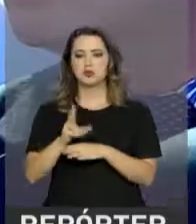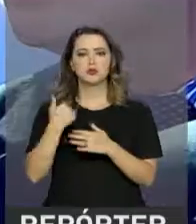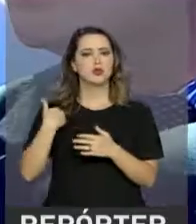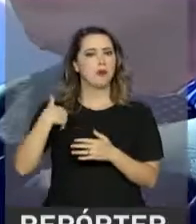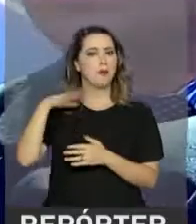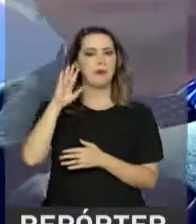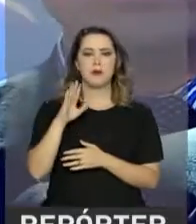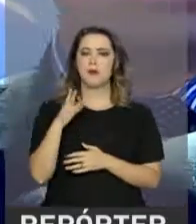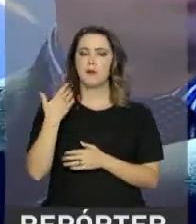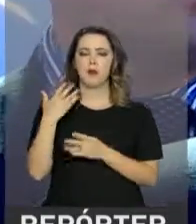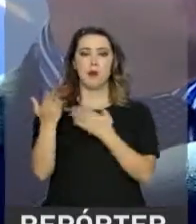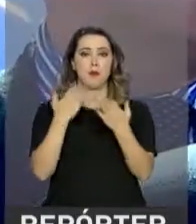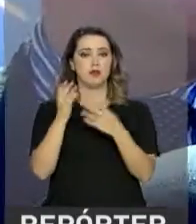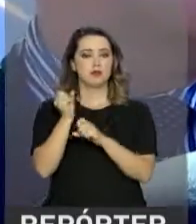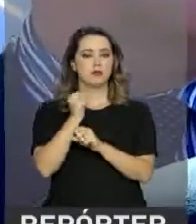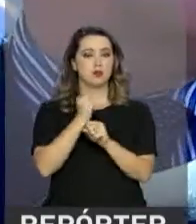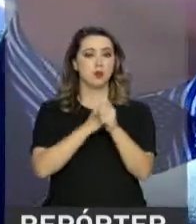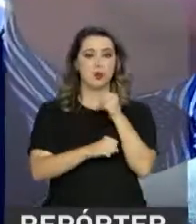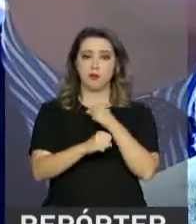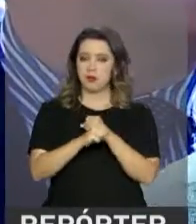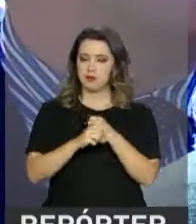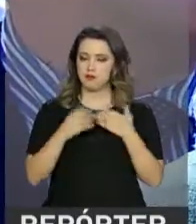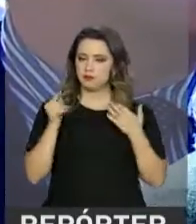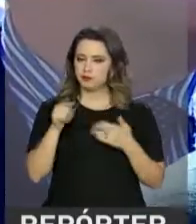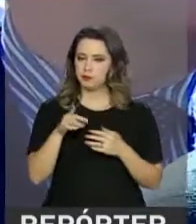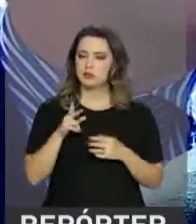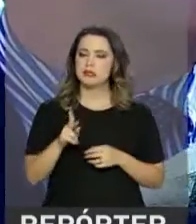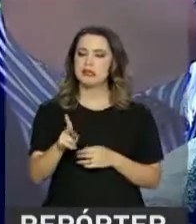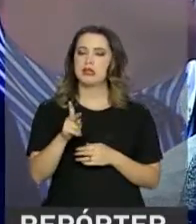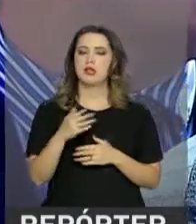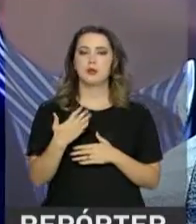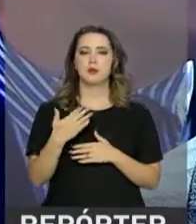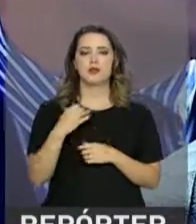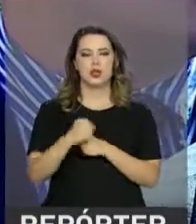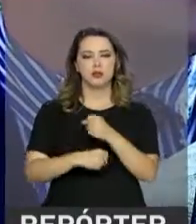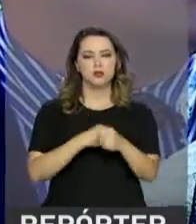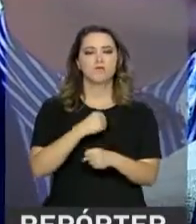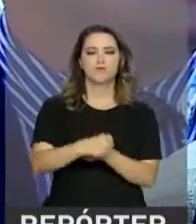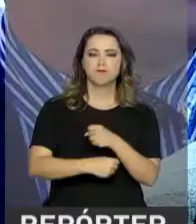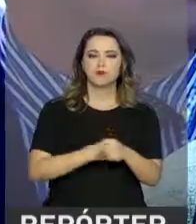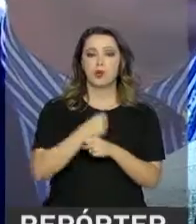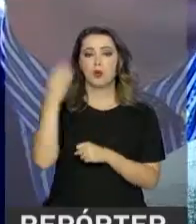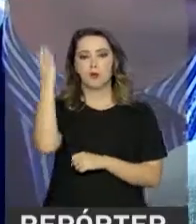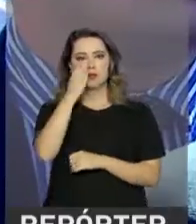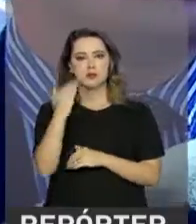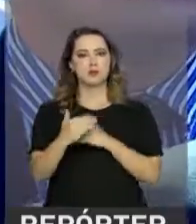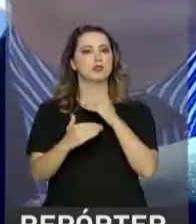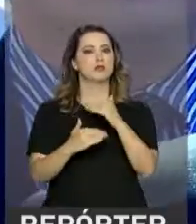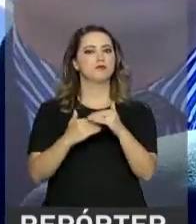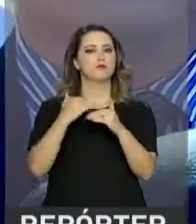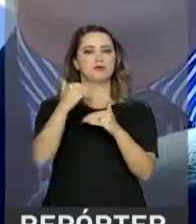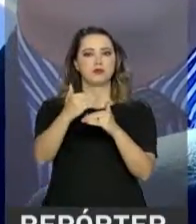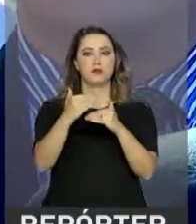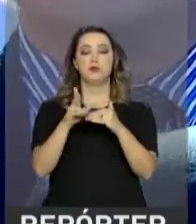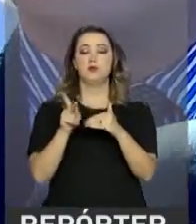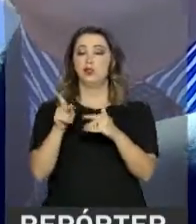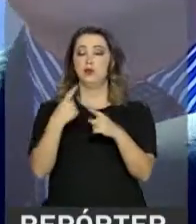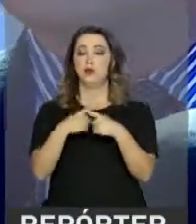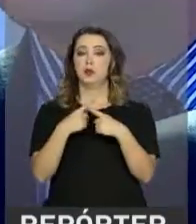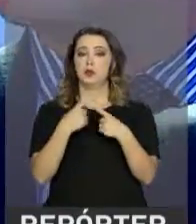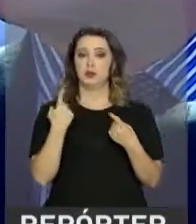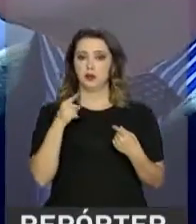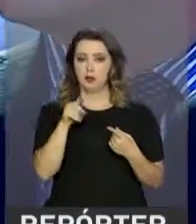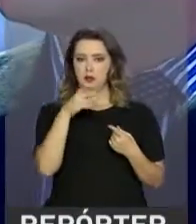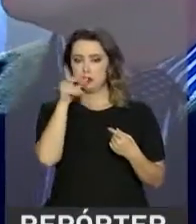superiores à feira do ano passado. Isso significa que a cada ano que passa, né, o Brasil vai crescendo, mas vai crescendo em razão, primeiro,